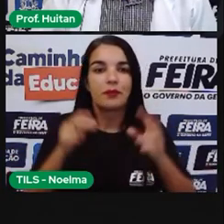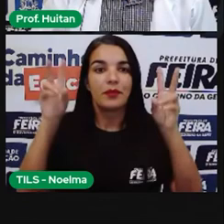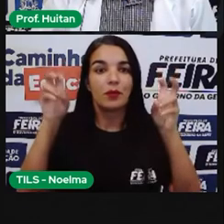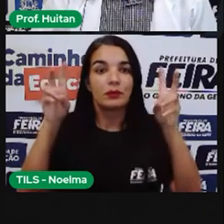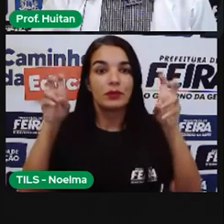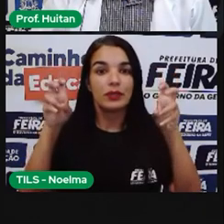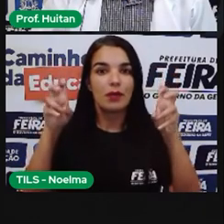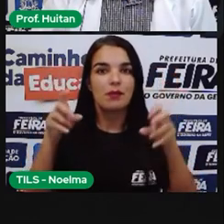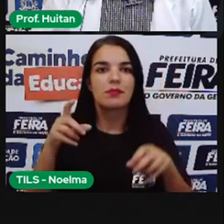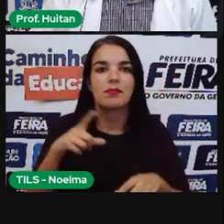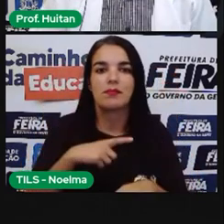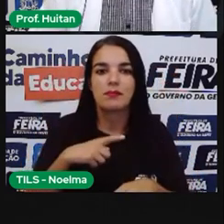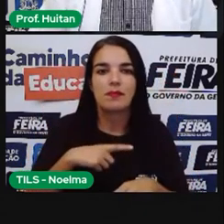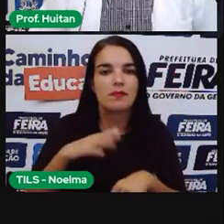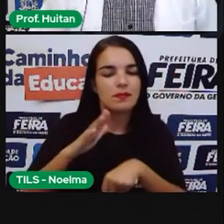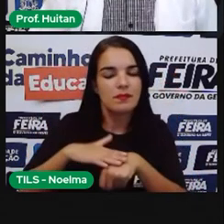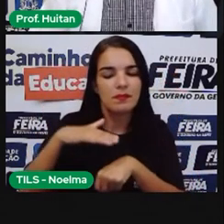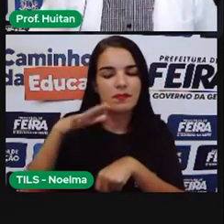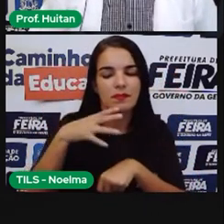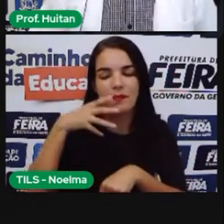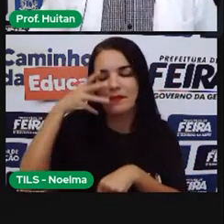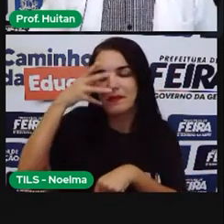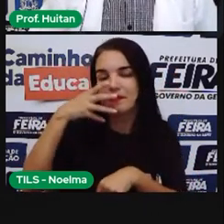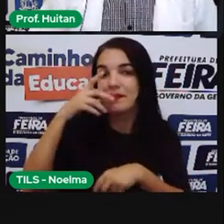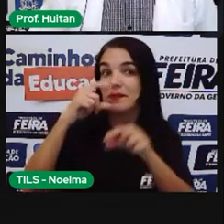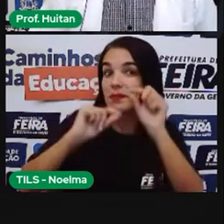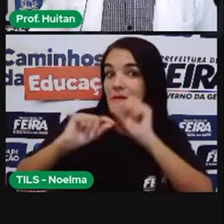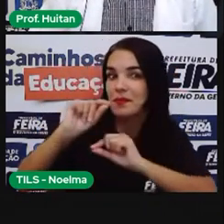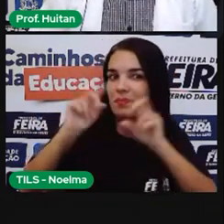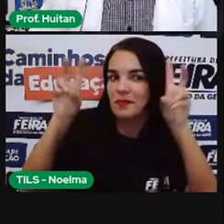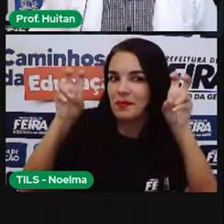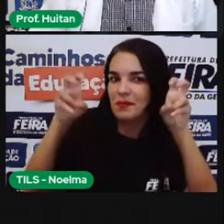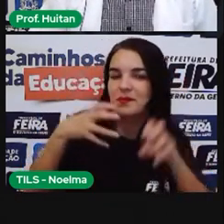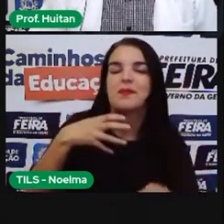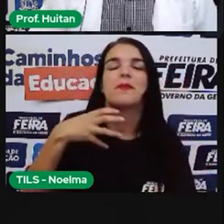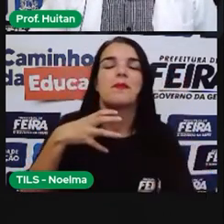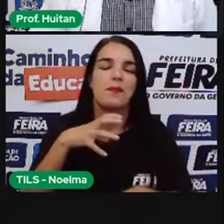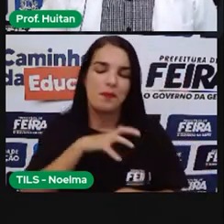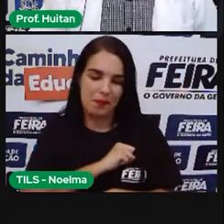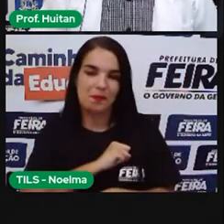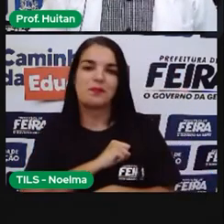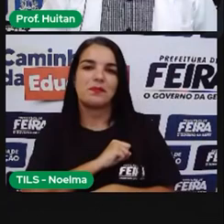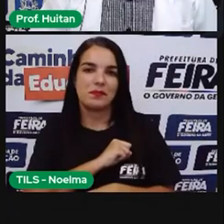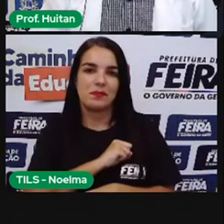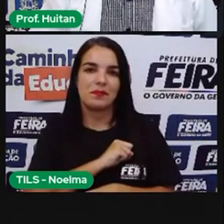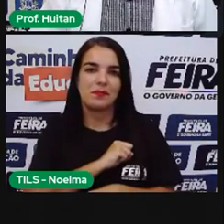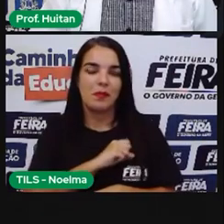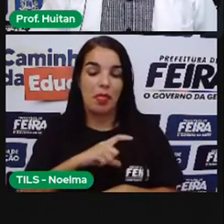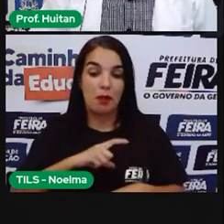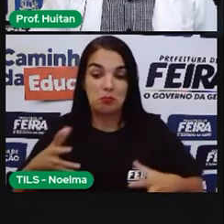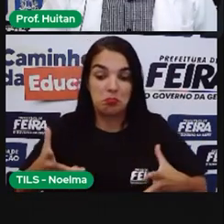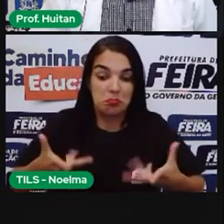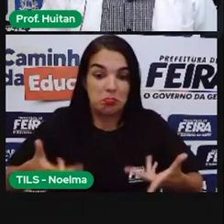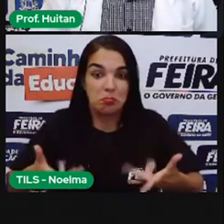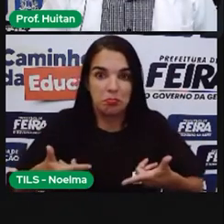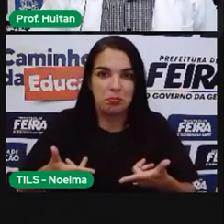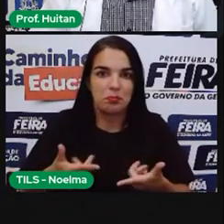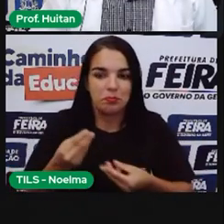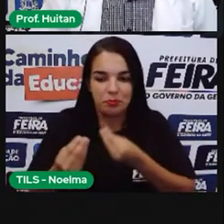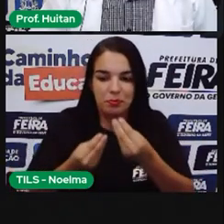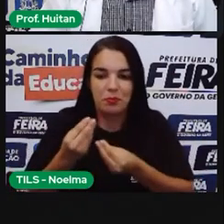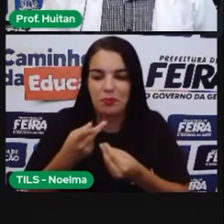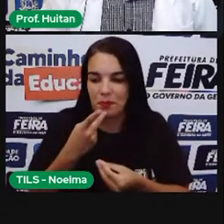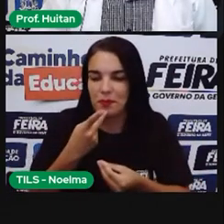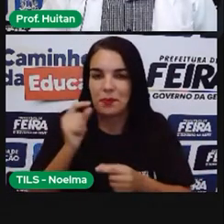disse, mais tratado na canção brasileira é o amor. E eles têm habilidade nisso. Falam de